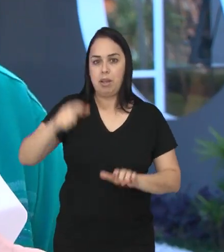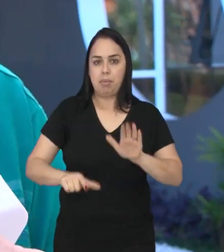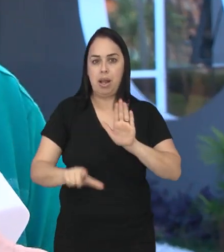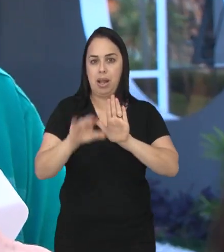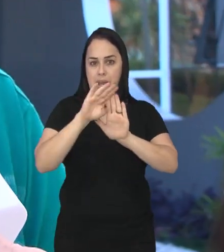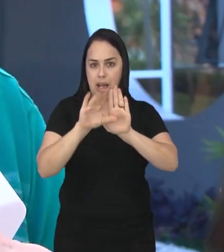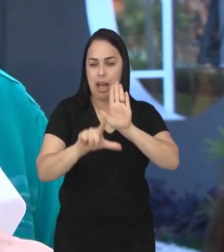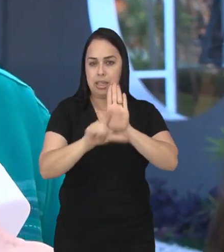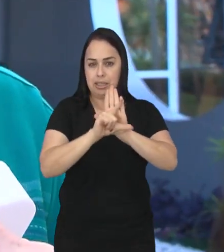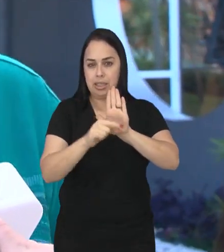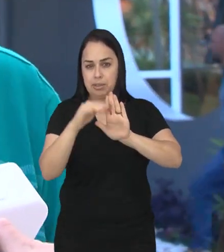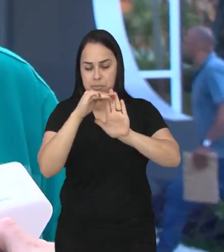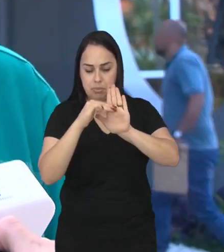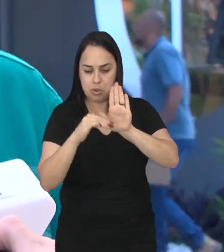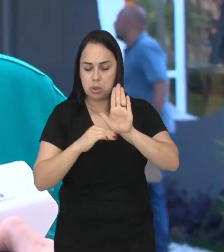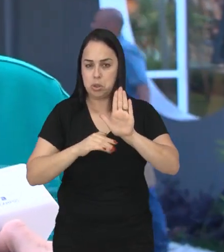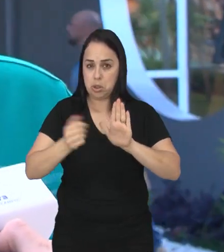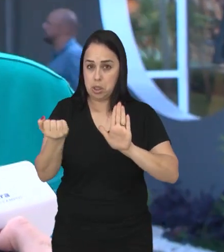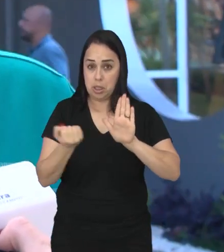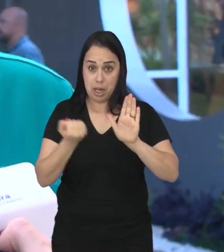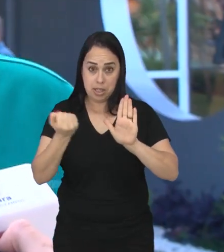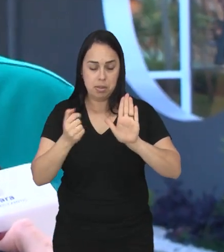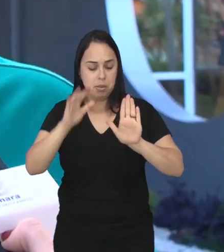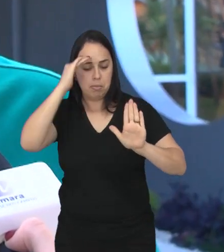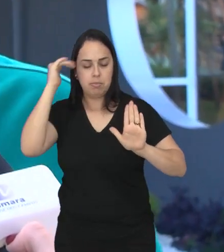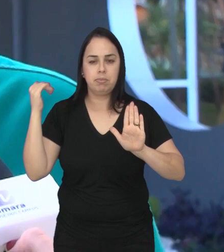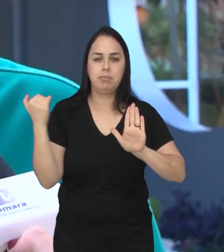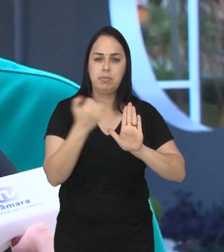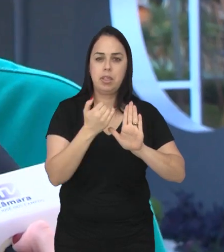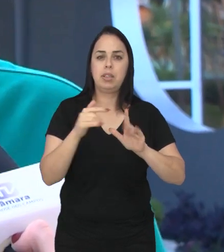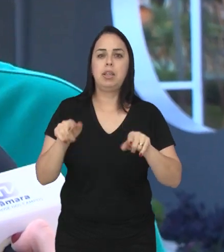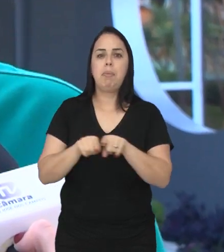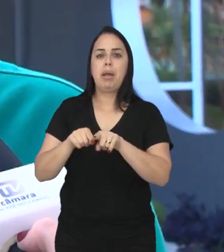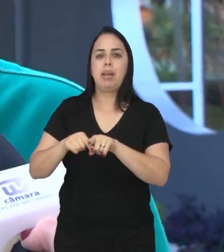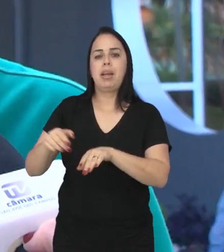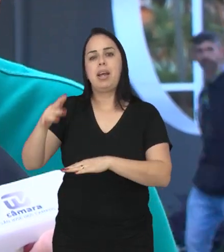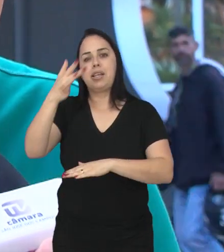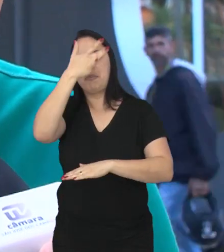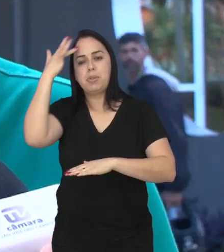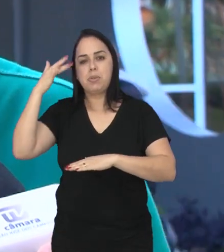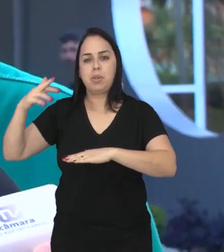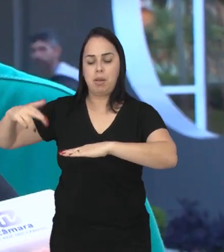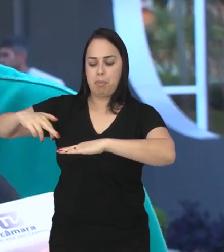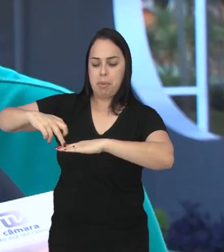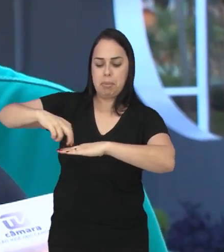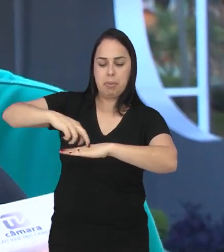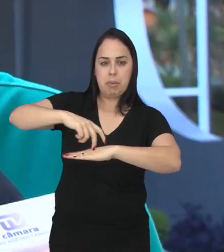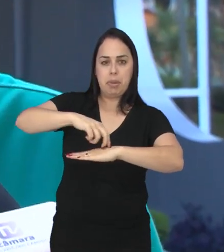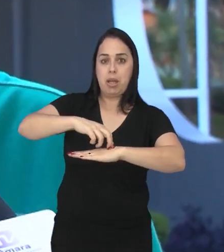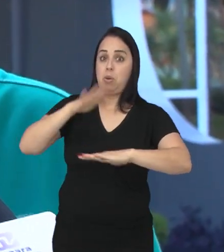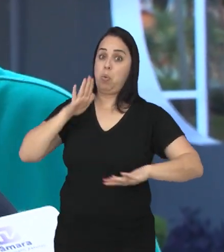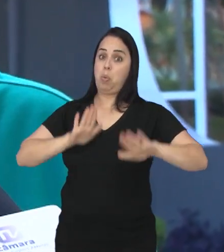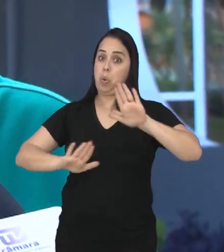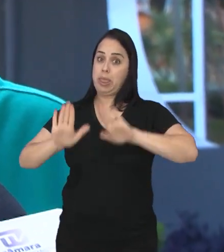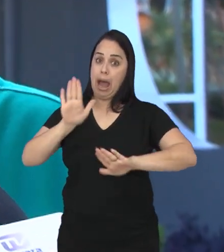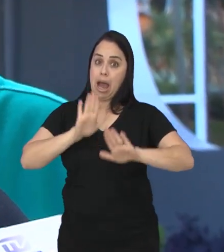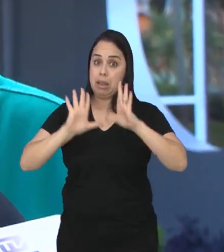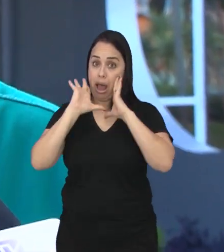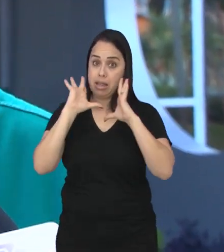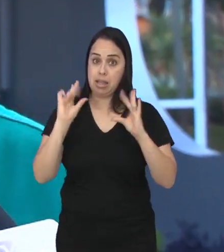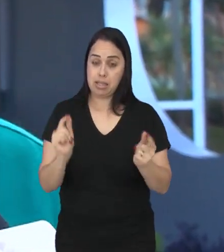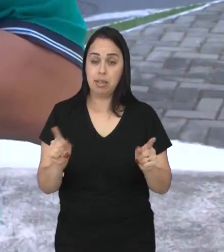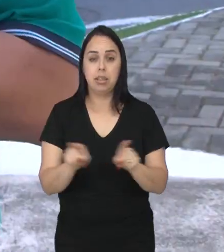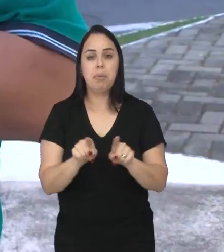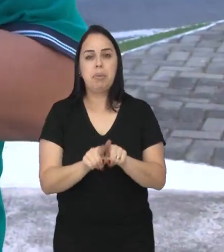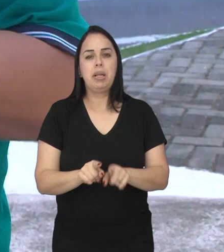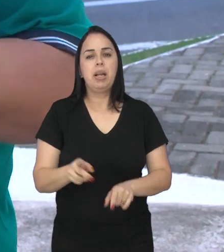para que respeite as leis de trânsito para que tenham sempre Cuidado com os pedestres quando estiver se atravessando as